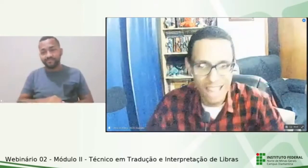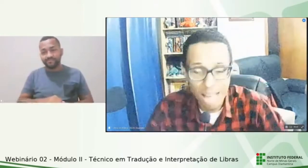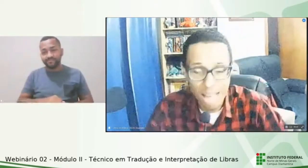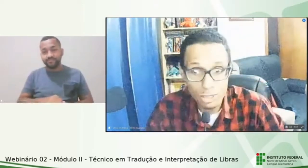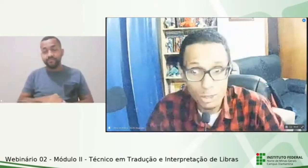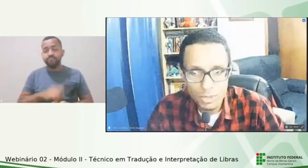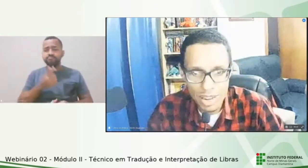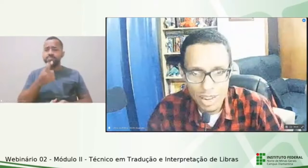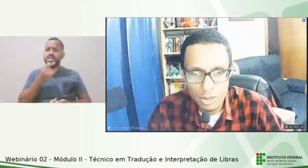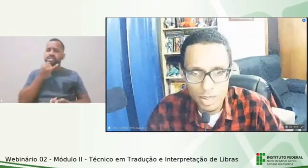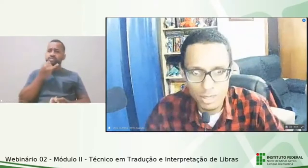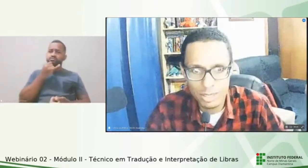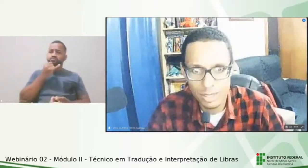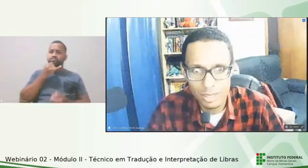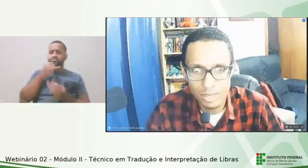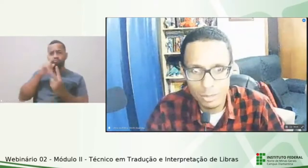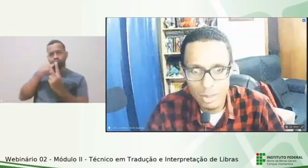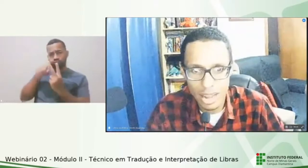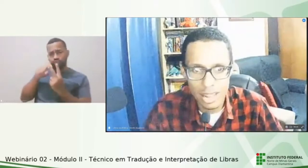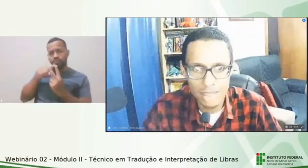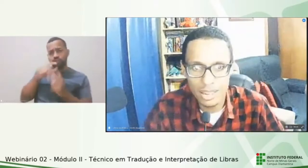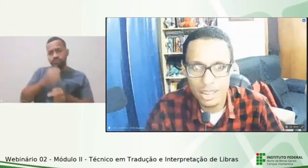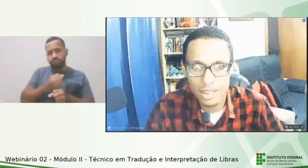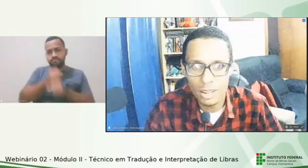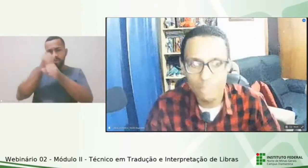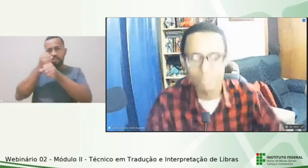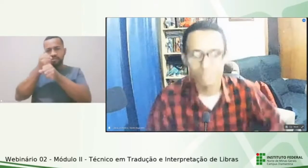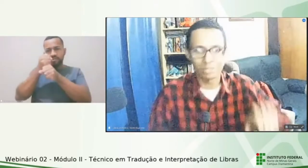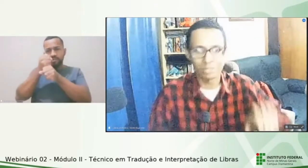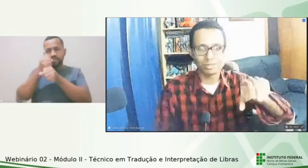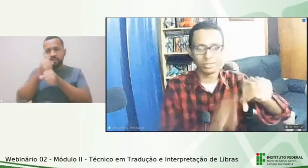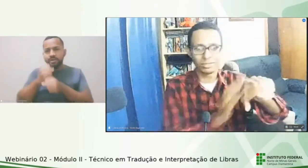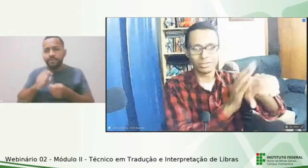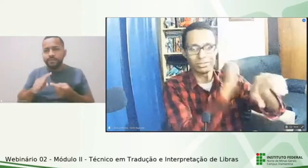Há mais duas variações. Uma é essa aqui, olha.